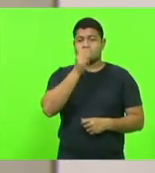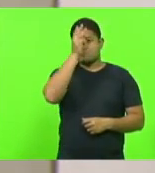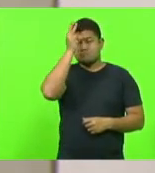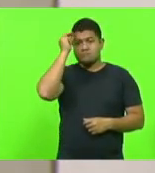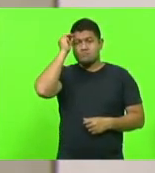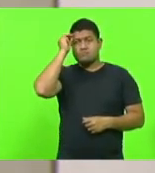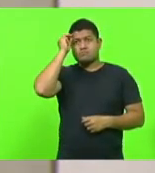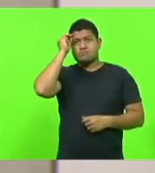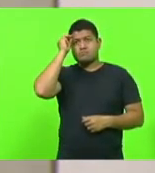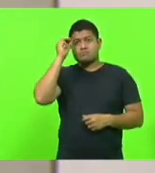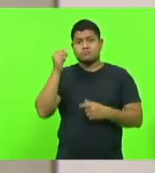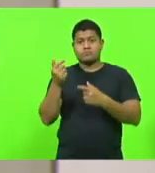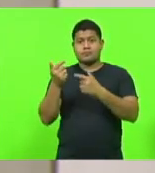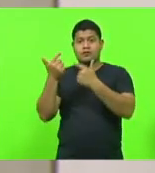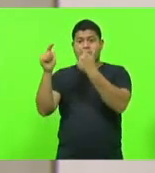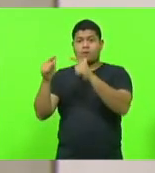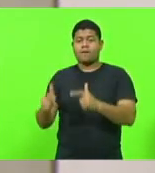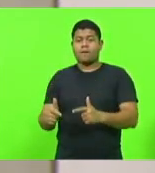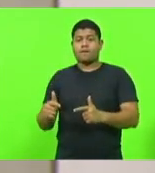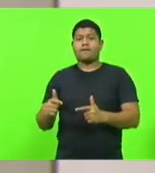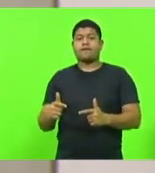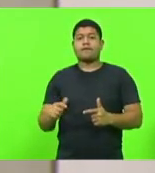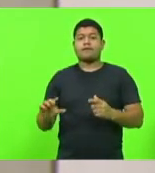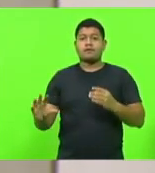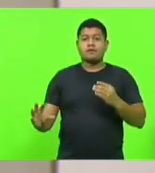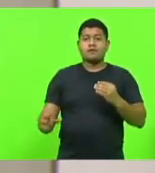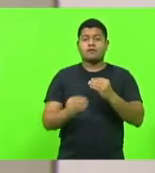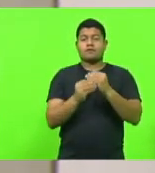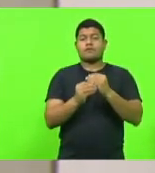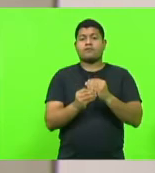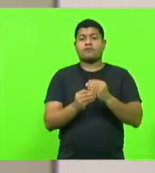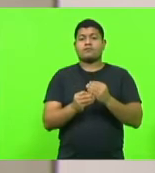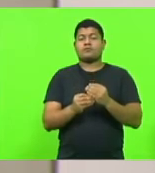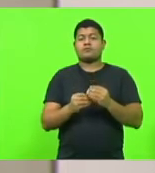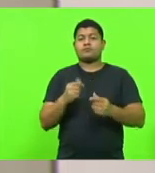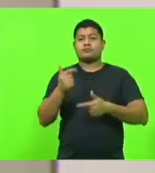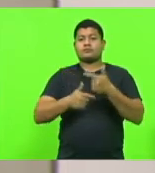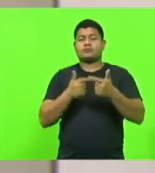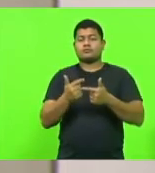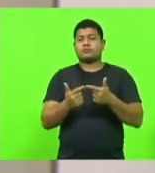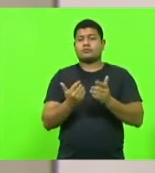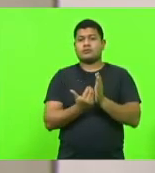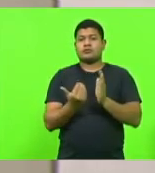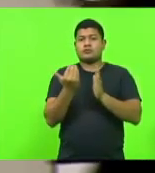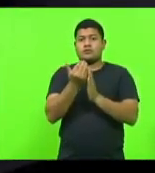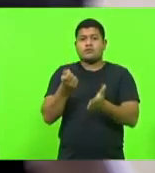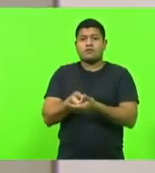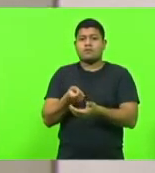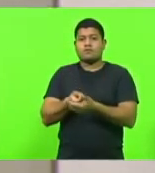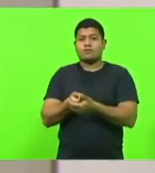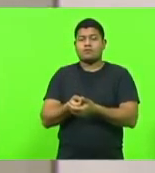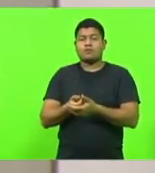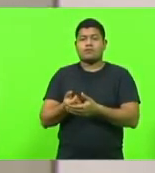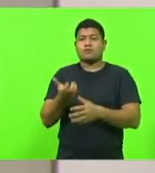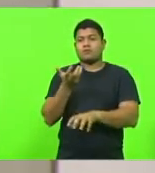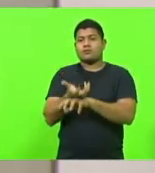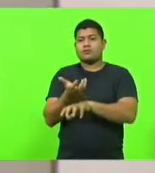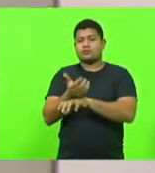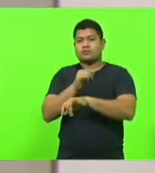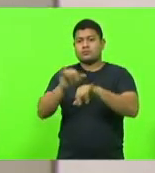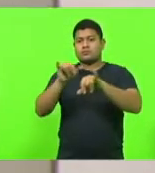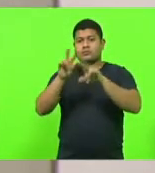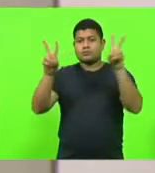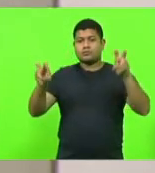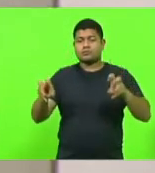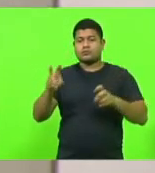Carminati e outros. Inclui como atividade extracurricular obrigatória o conteúdo intitulado História das